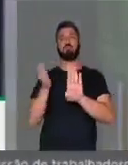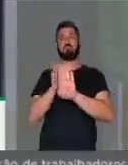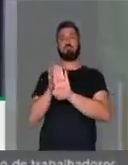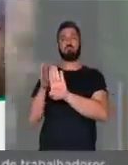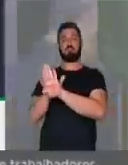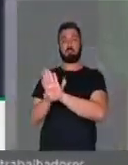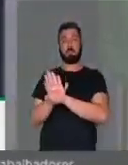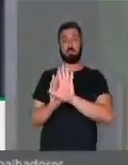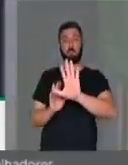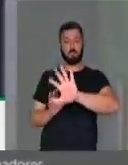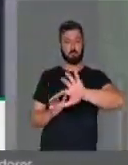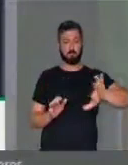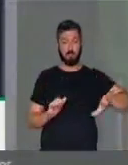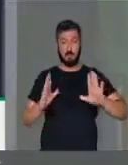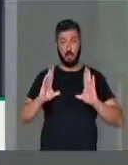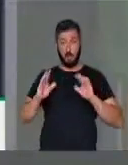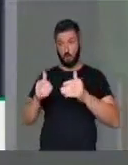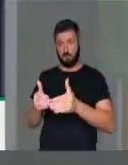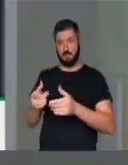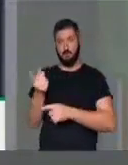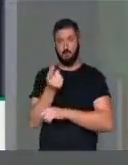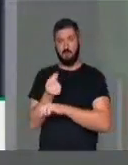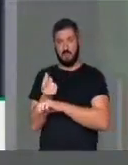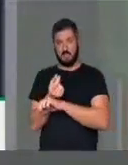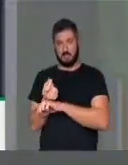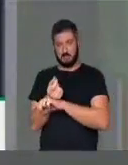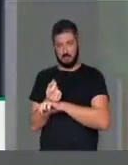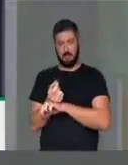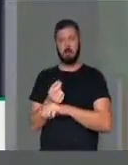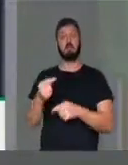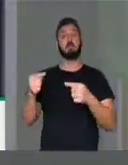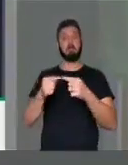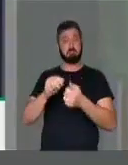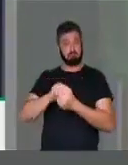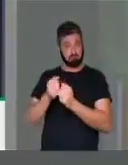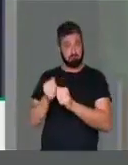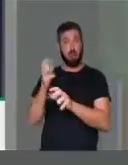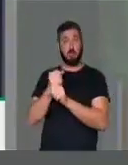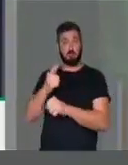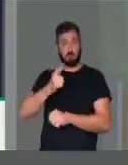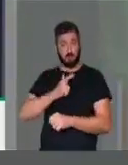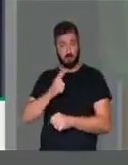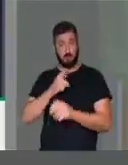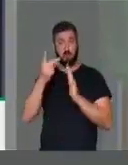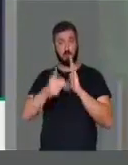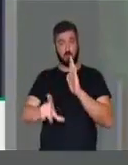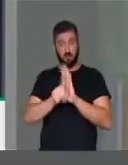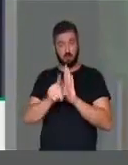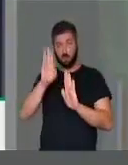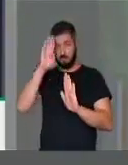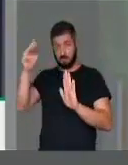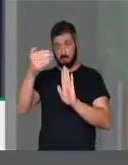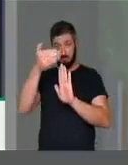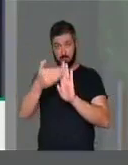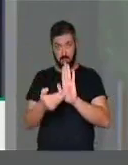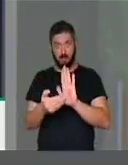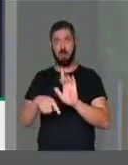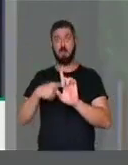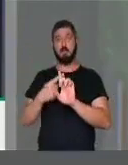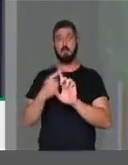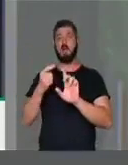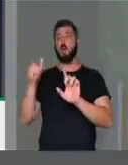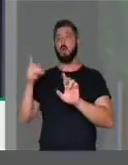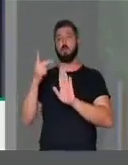pela Comissão de Finanças e Tributação, pela adequação orçamentária e financeira do projeto principal e de